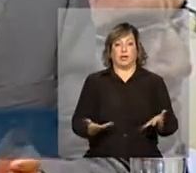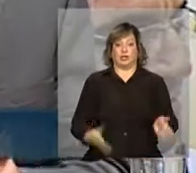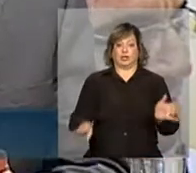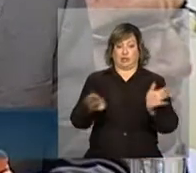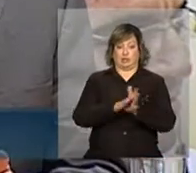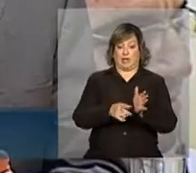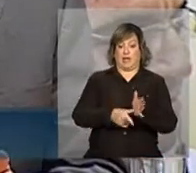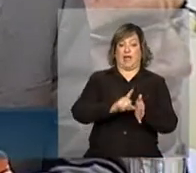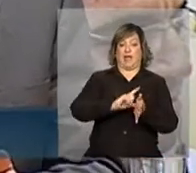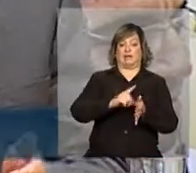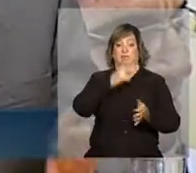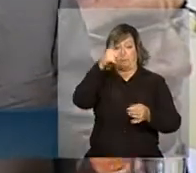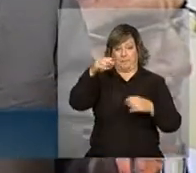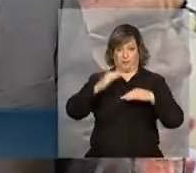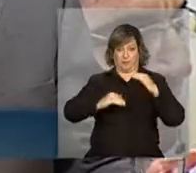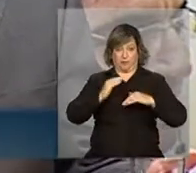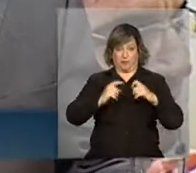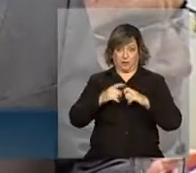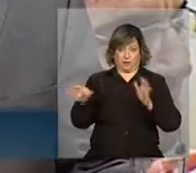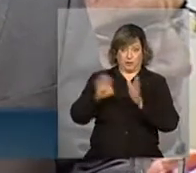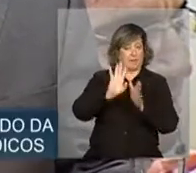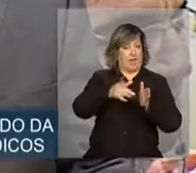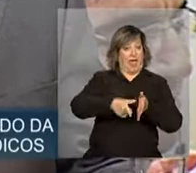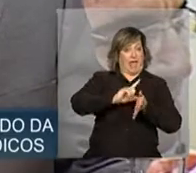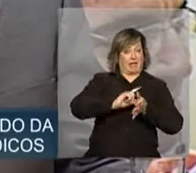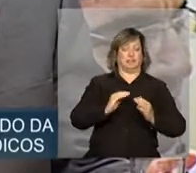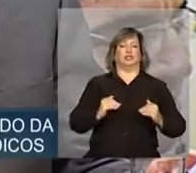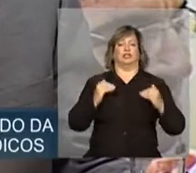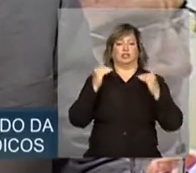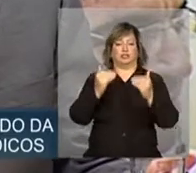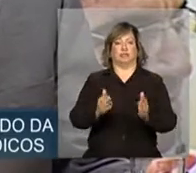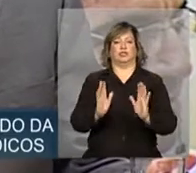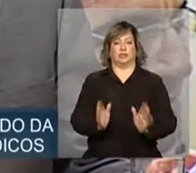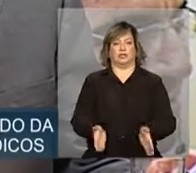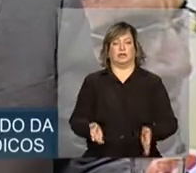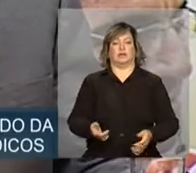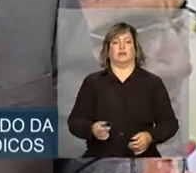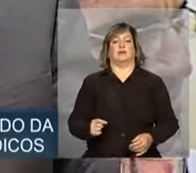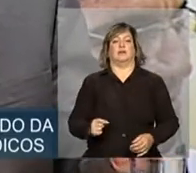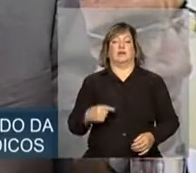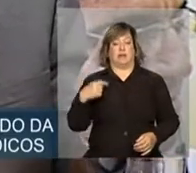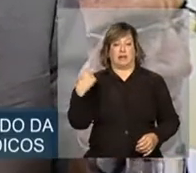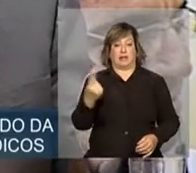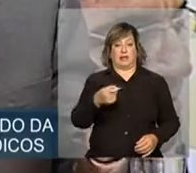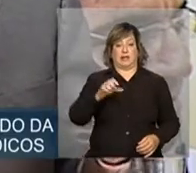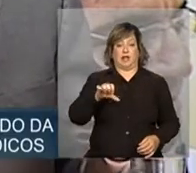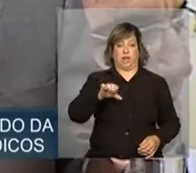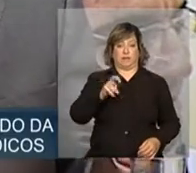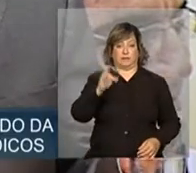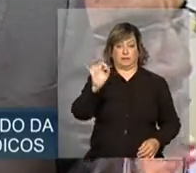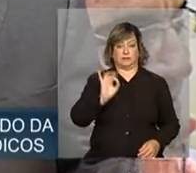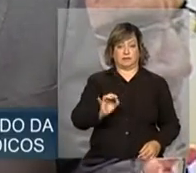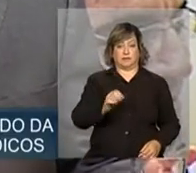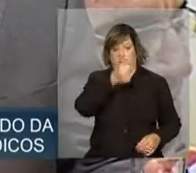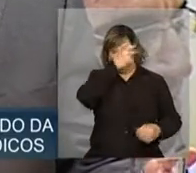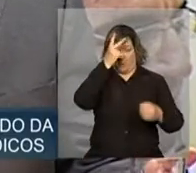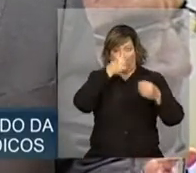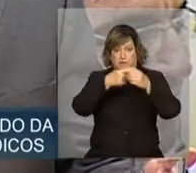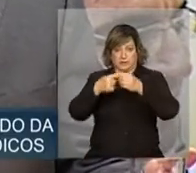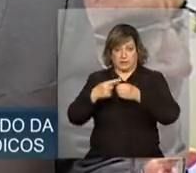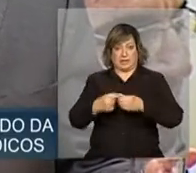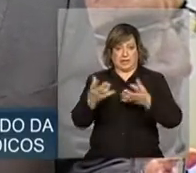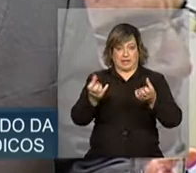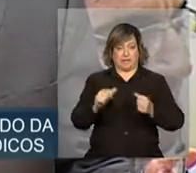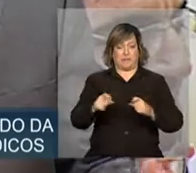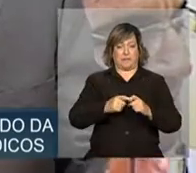da chegada do profissional médico e noventa e cinco porcento dos municípios que recebem médicos a tanto já tem programa de